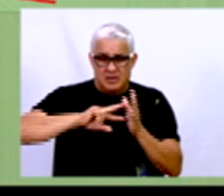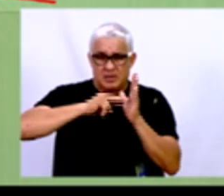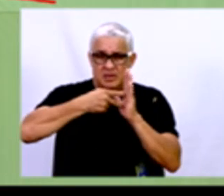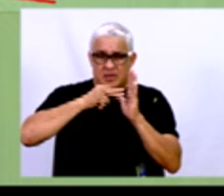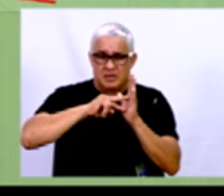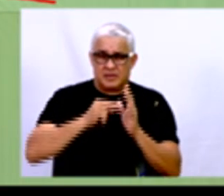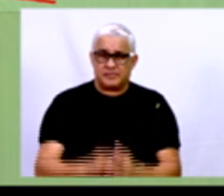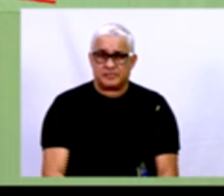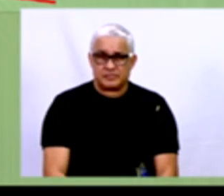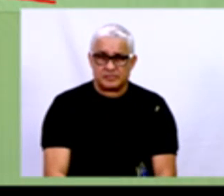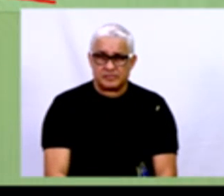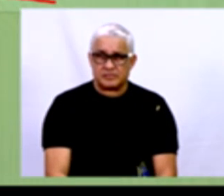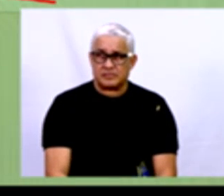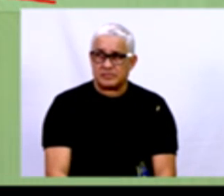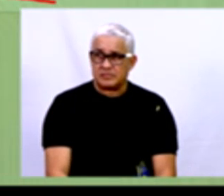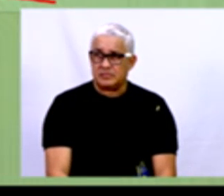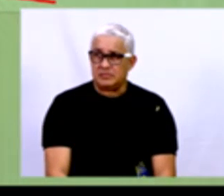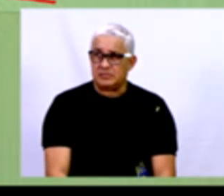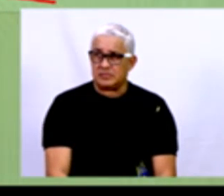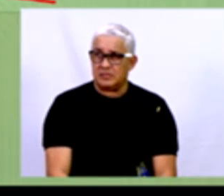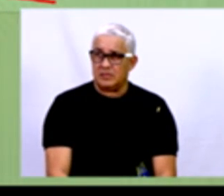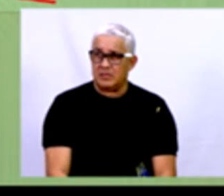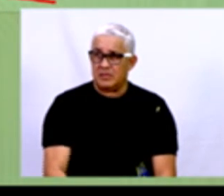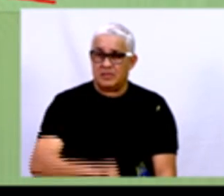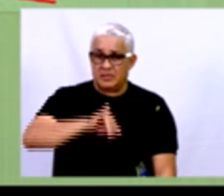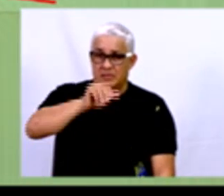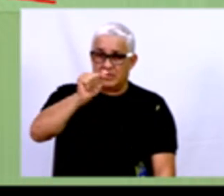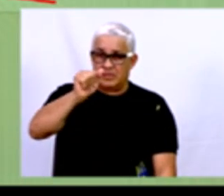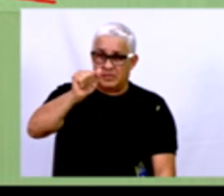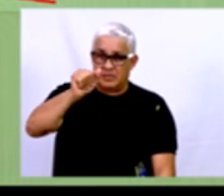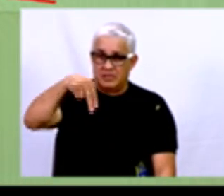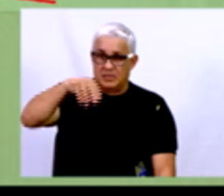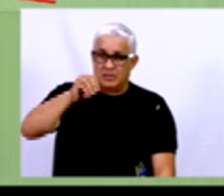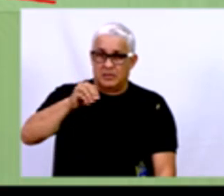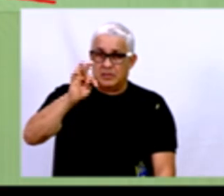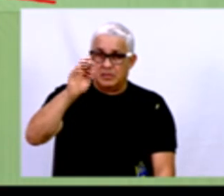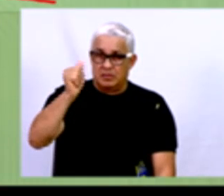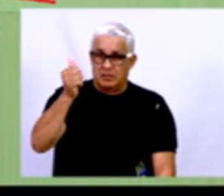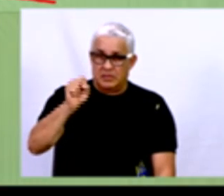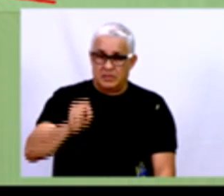estavam falando? Vamos. Então, janotas eram aqueles